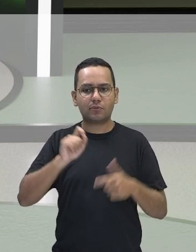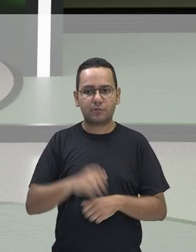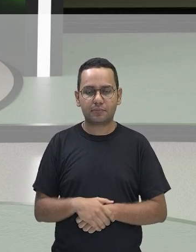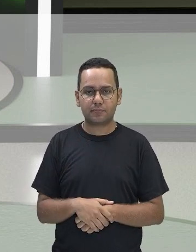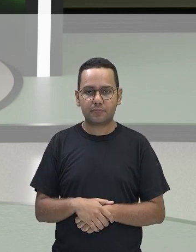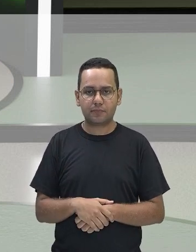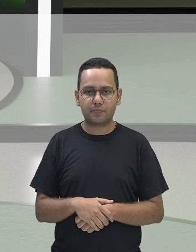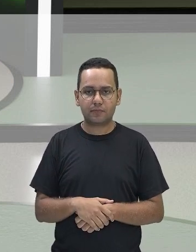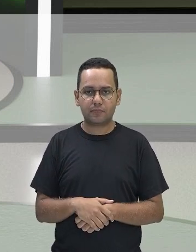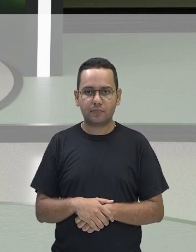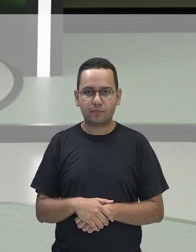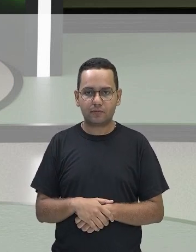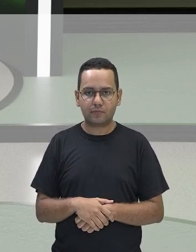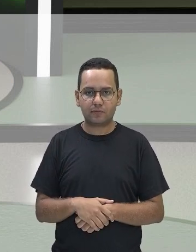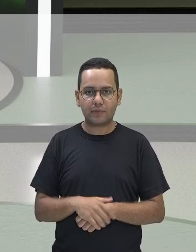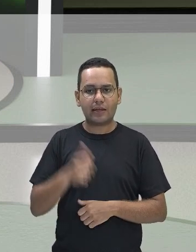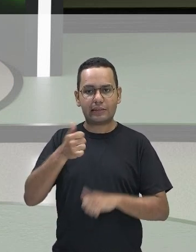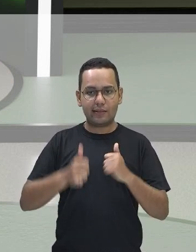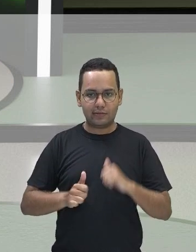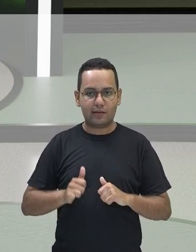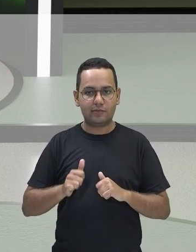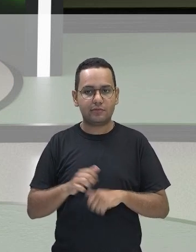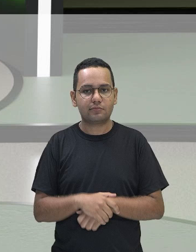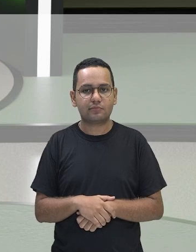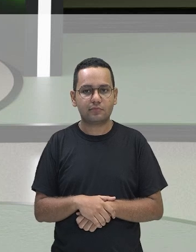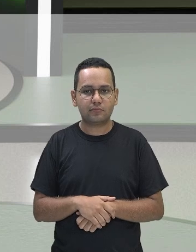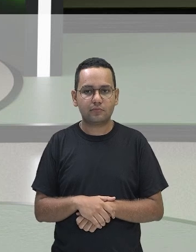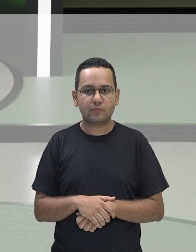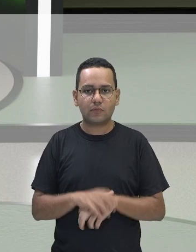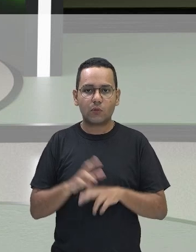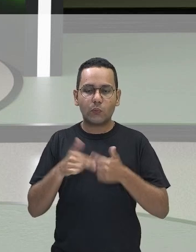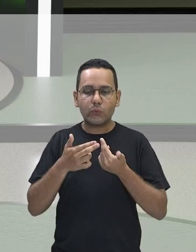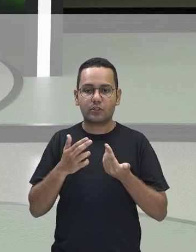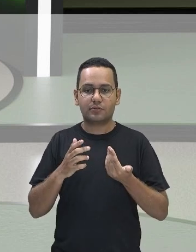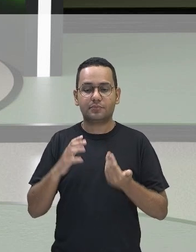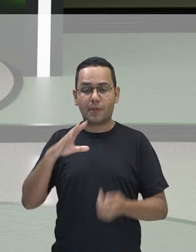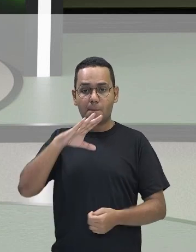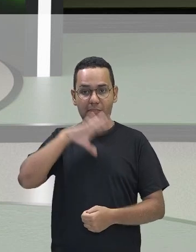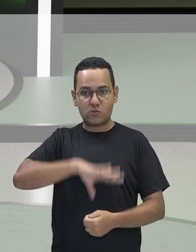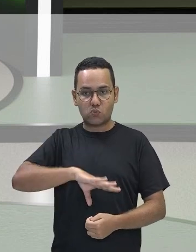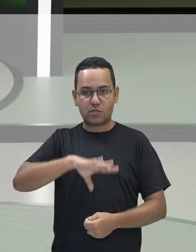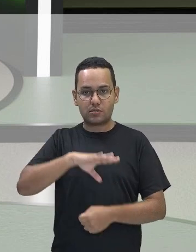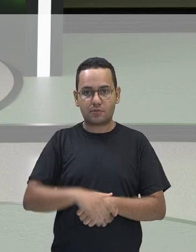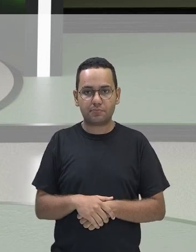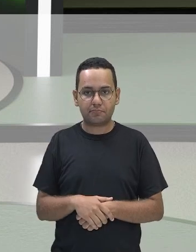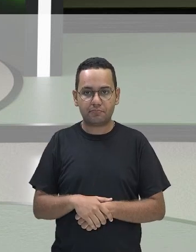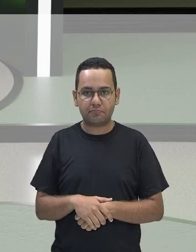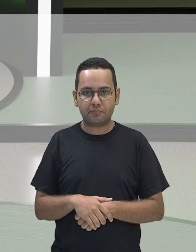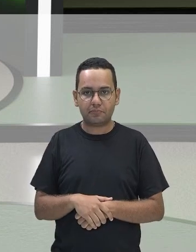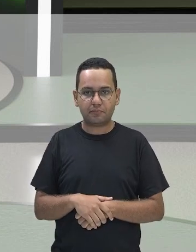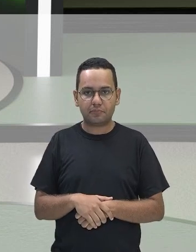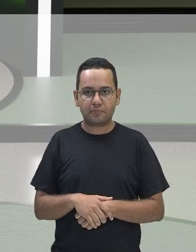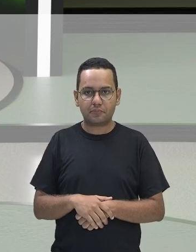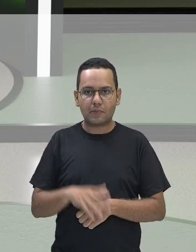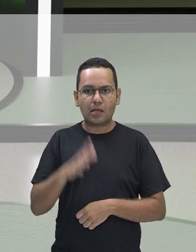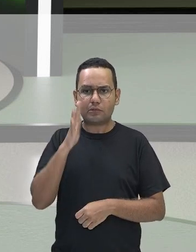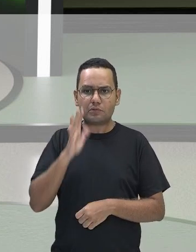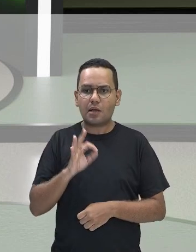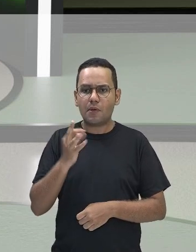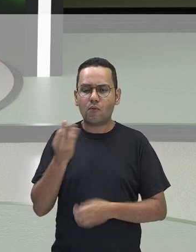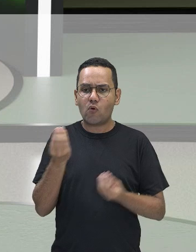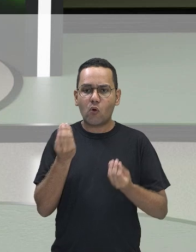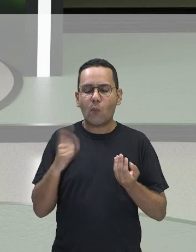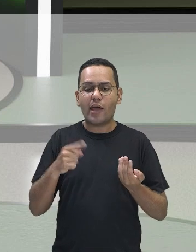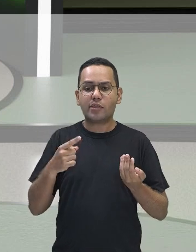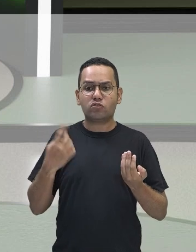é a fase do diagnóstico. Por quê? Na menstruação, nós homens, claro, a gente não sabe qual é a intensidade dessa dor,